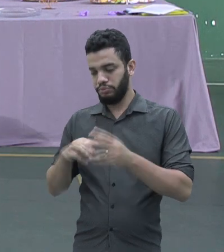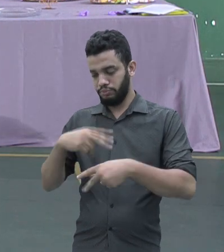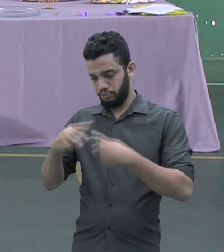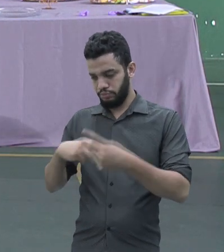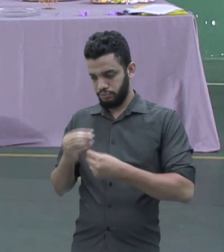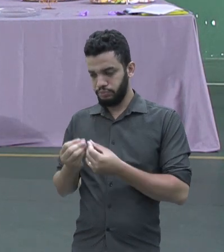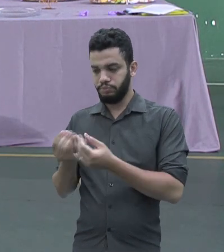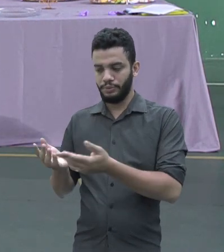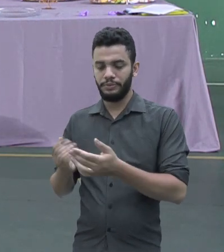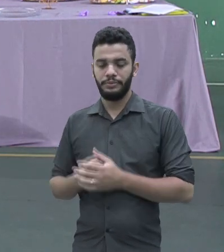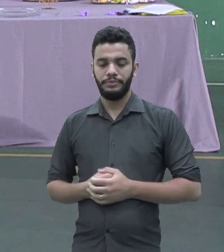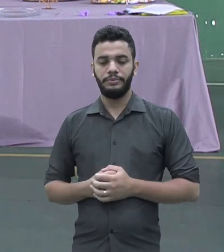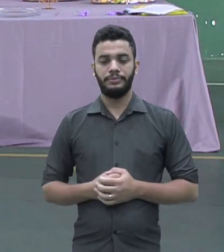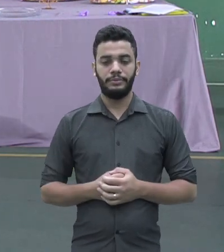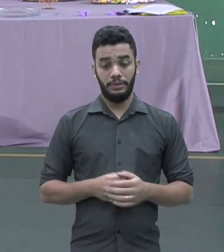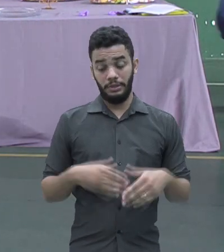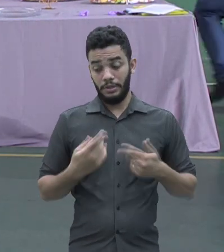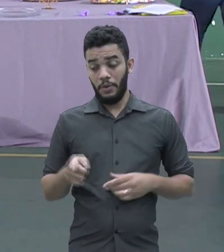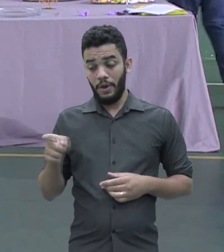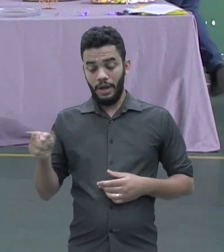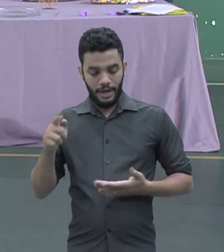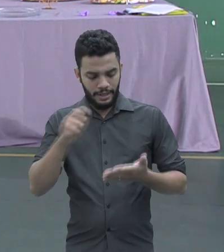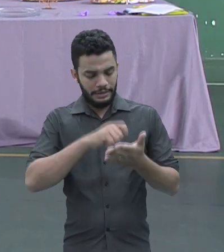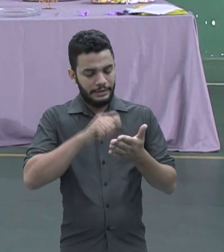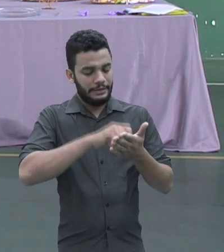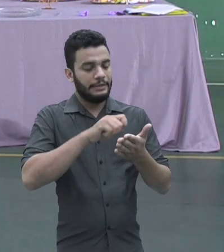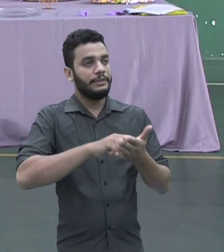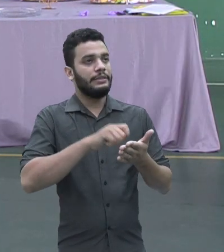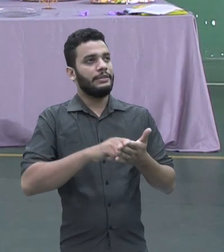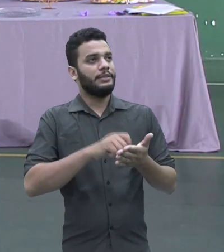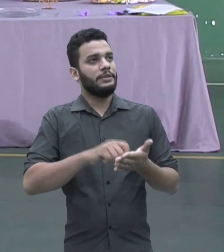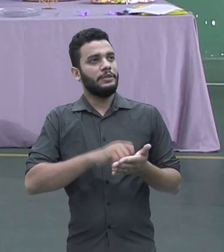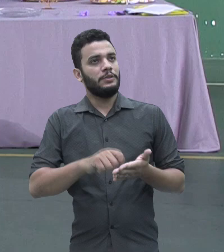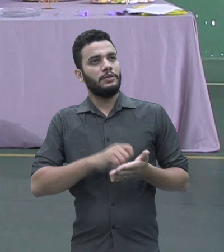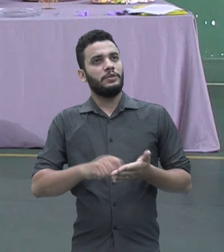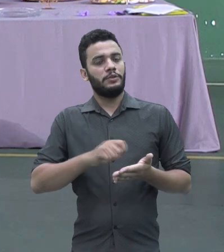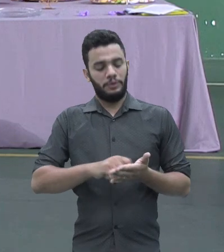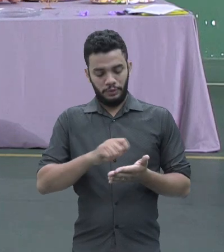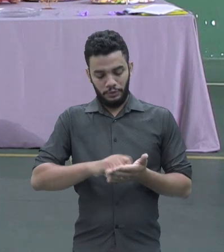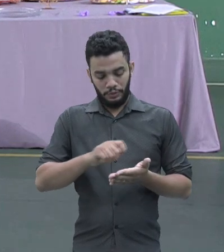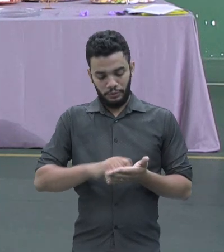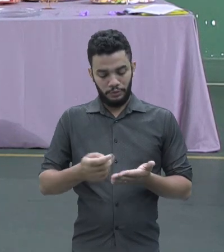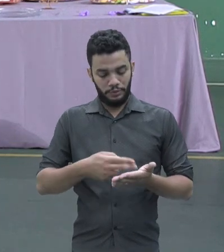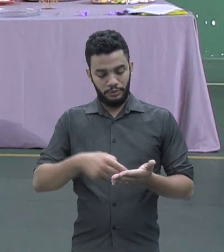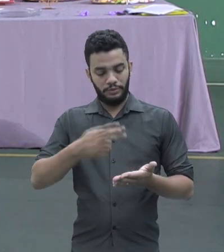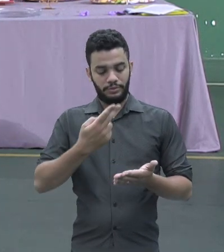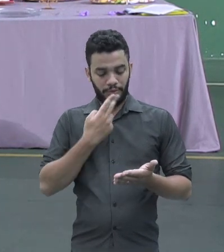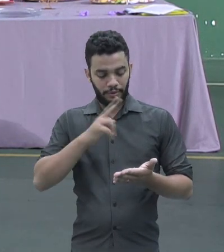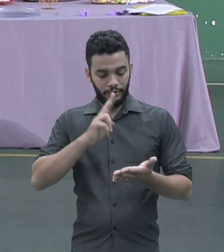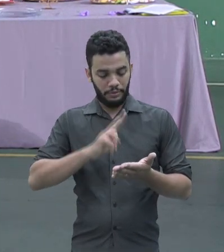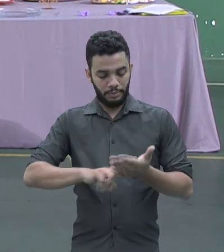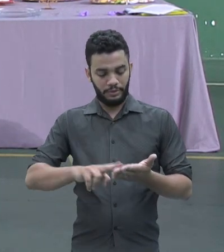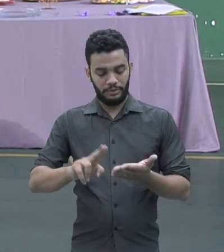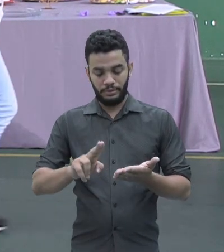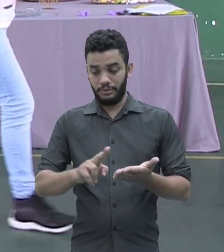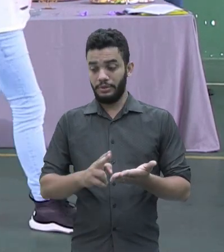menina escreveu a carta dela, o pai enviou a carta pelo correio,